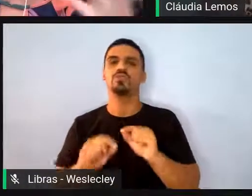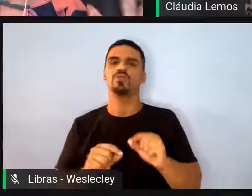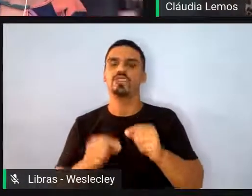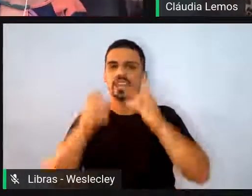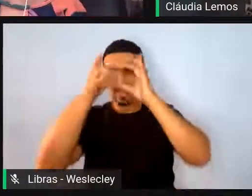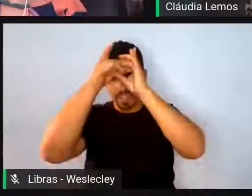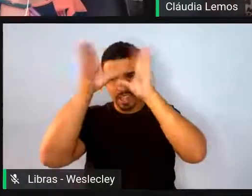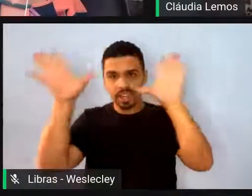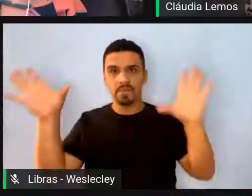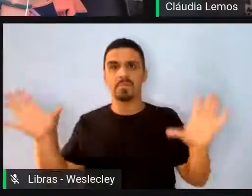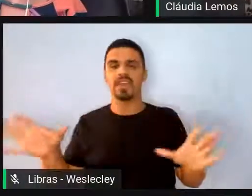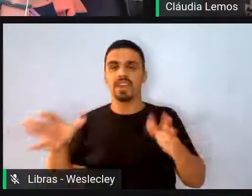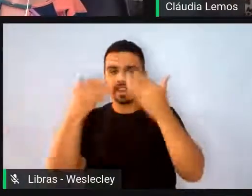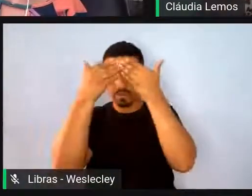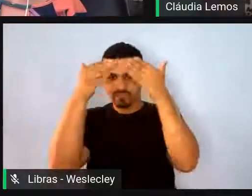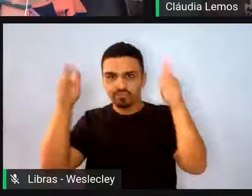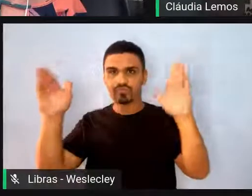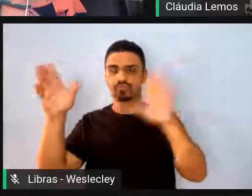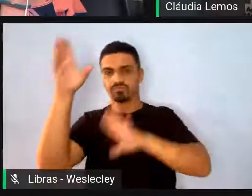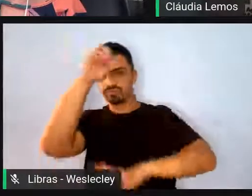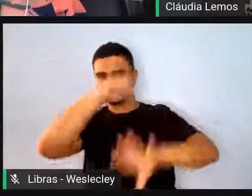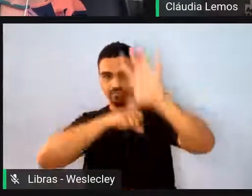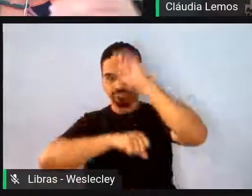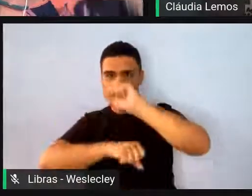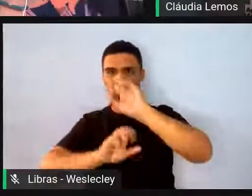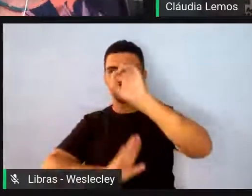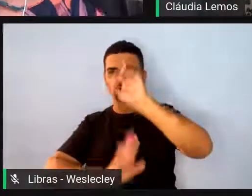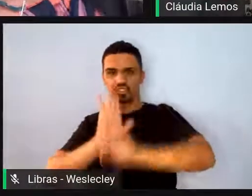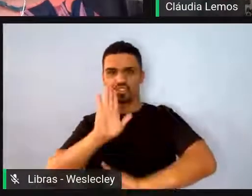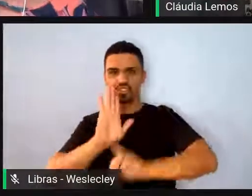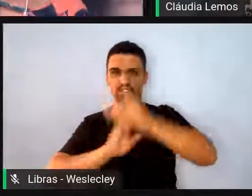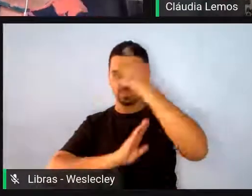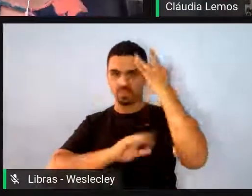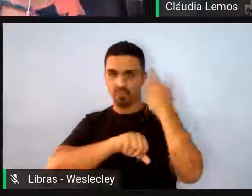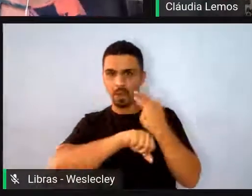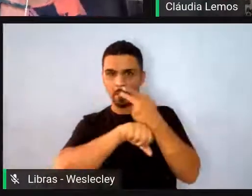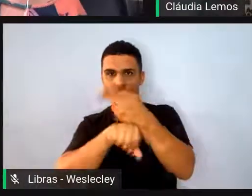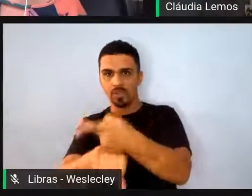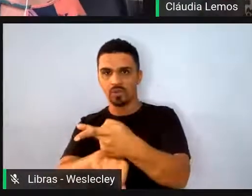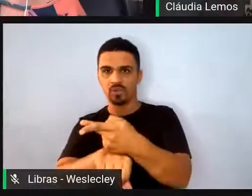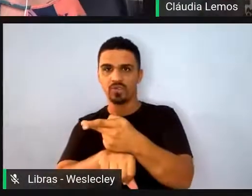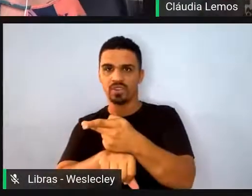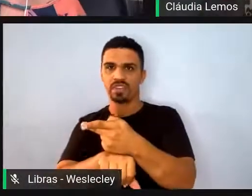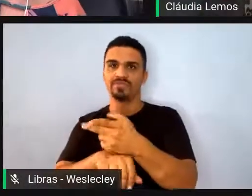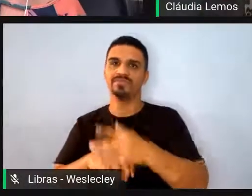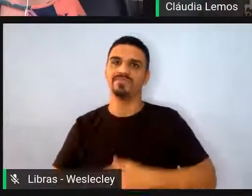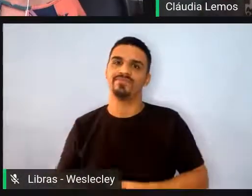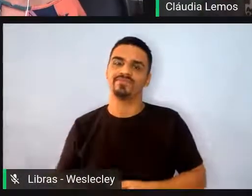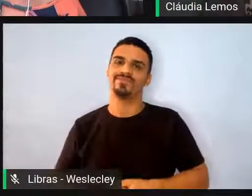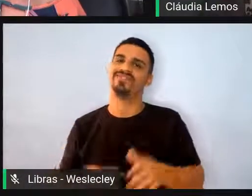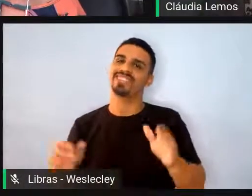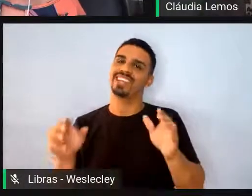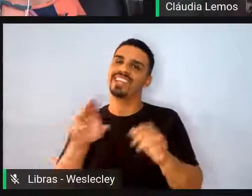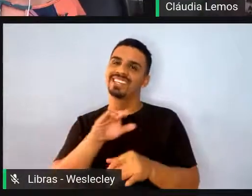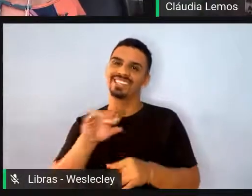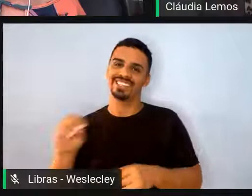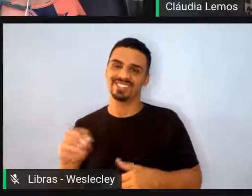liberta, empodera e dá o direito das pessoas irem buscar outros direitos. É isso. Tchau,